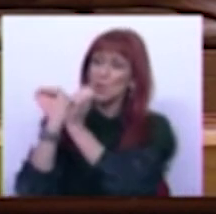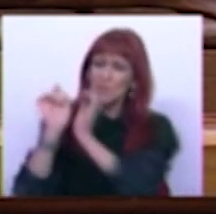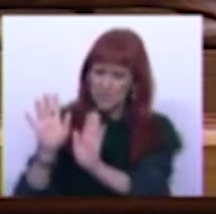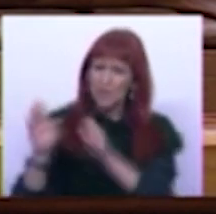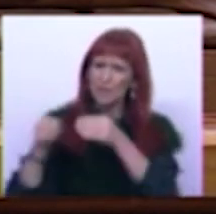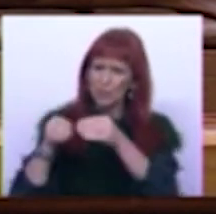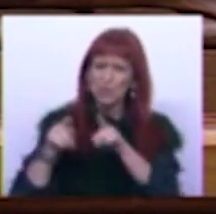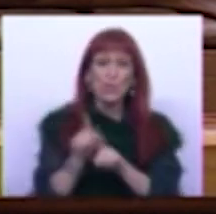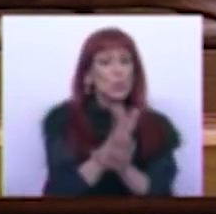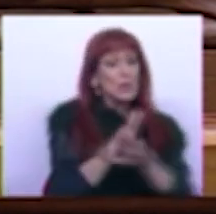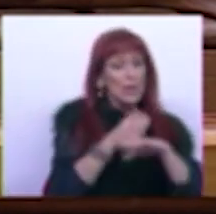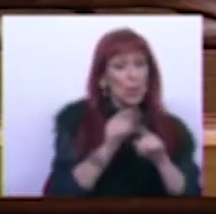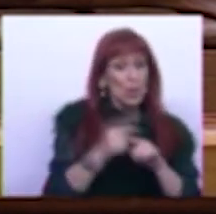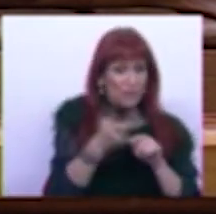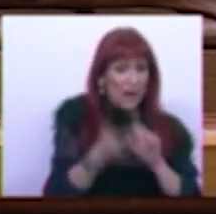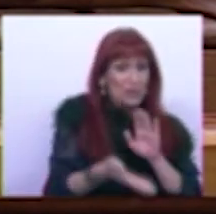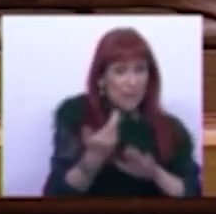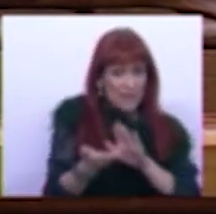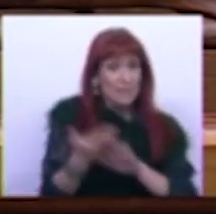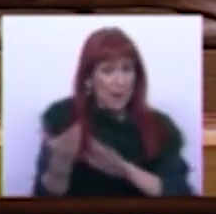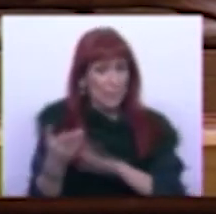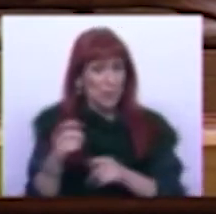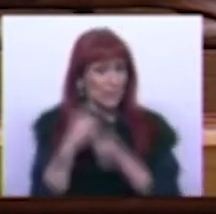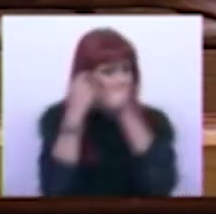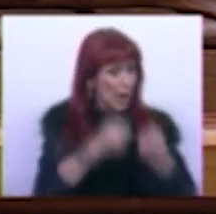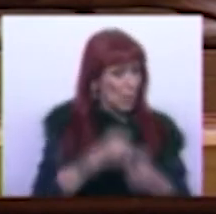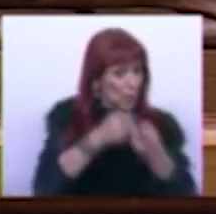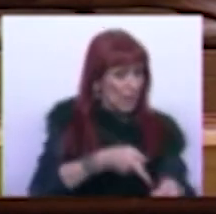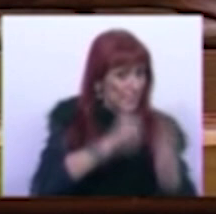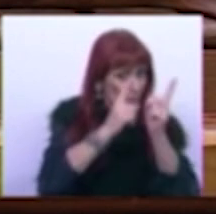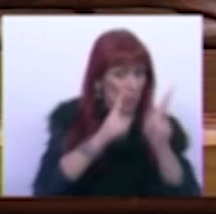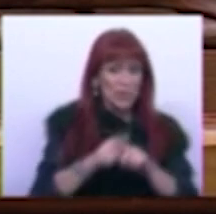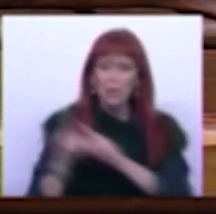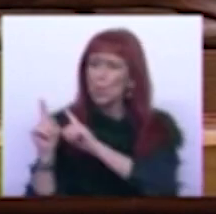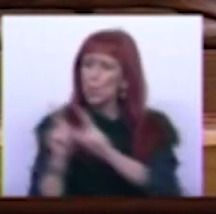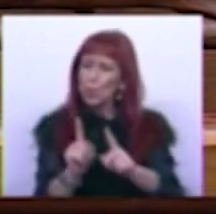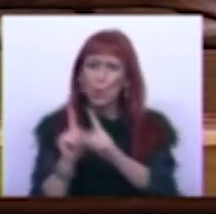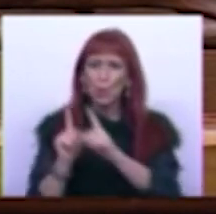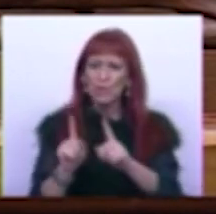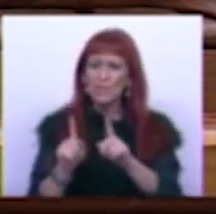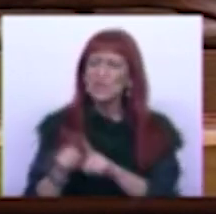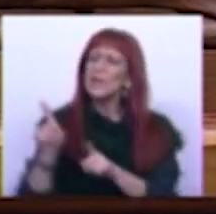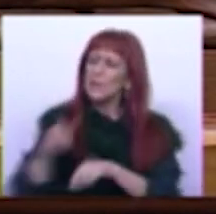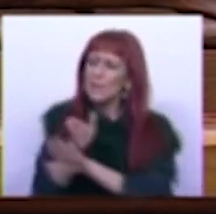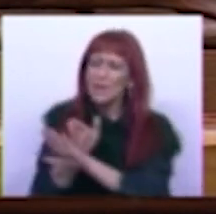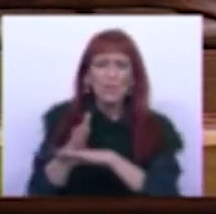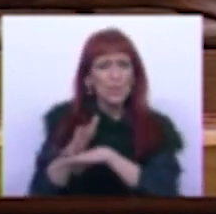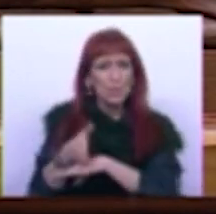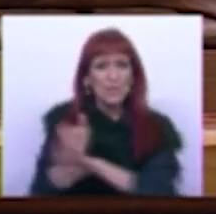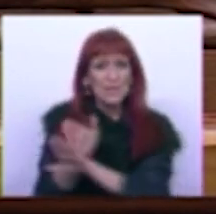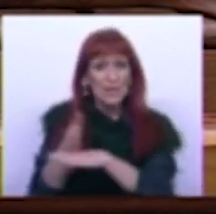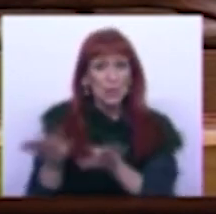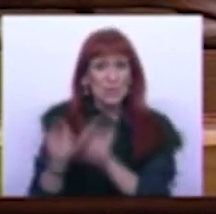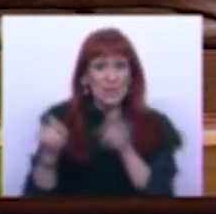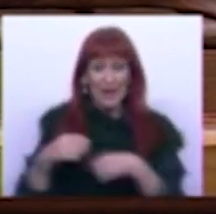social dos setores mais vulneráveis, a agricultura e pescas, os transportes e os setores, e setores